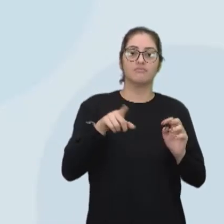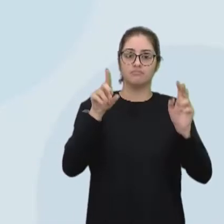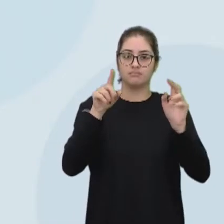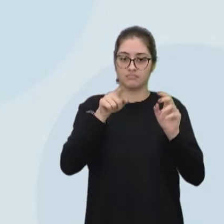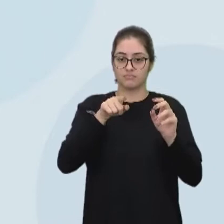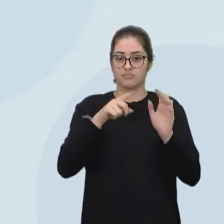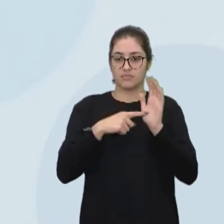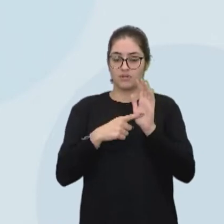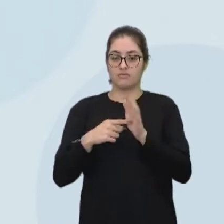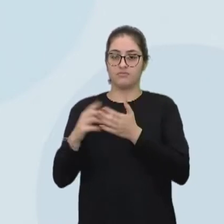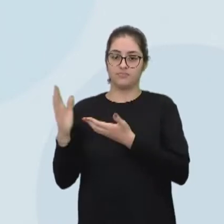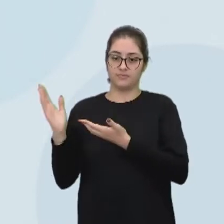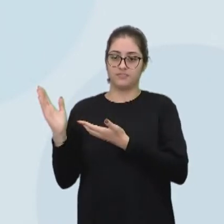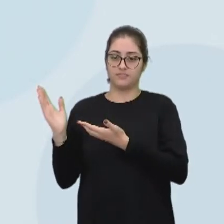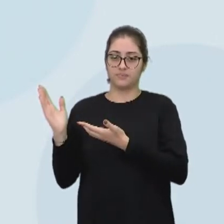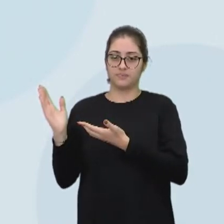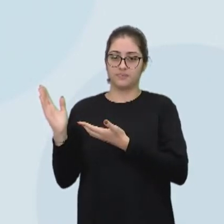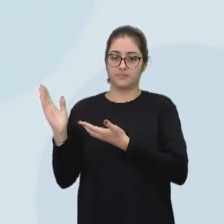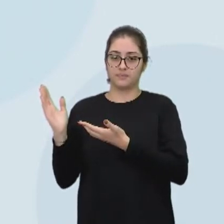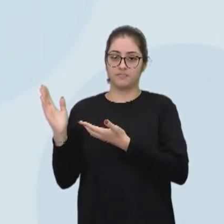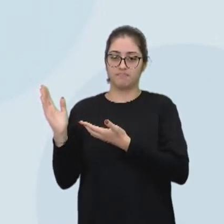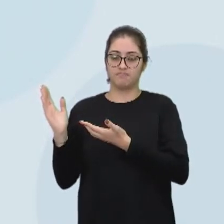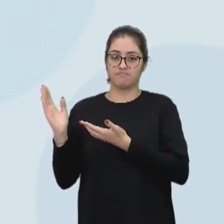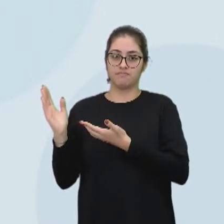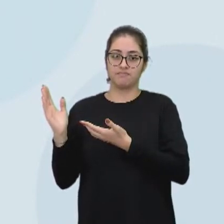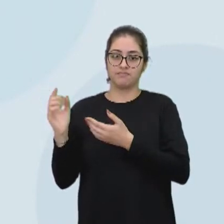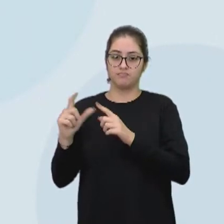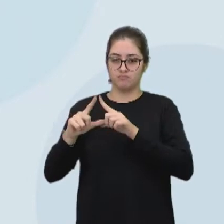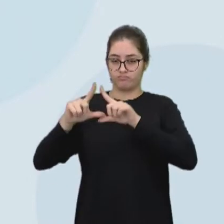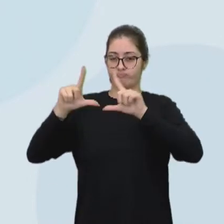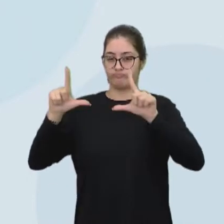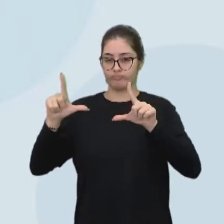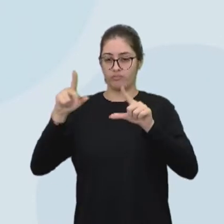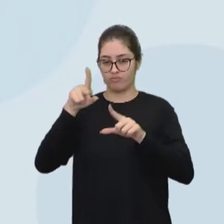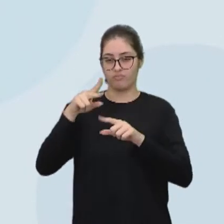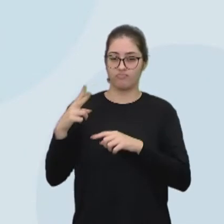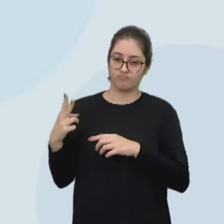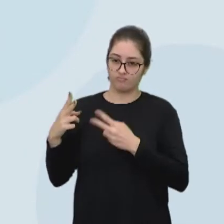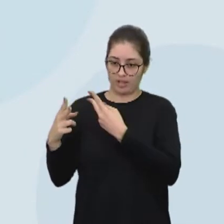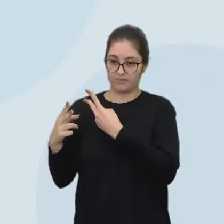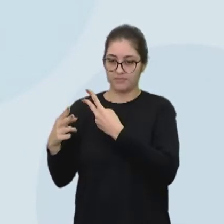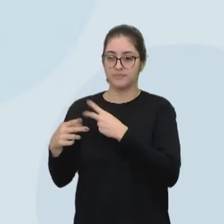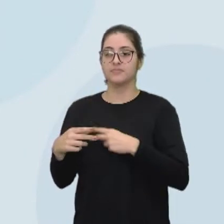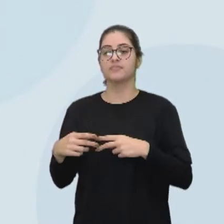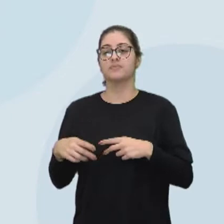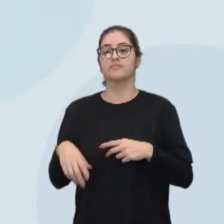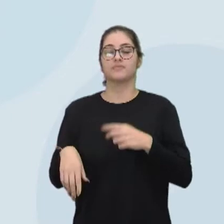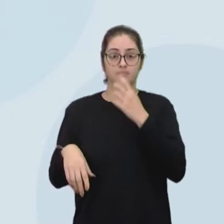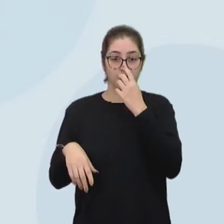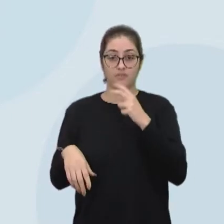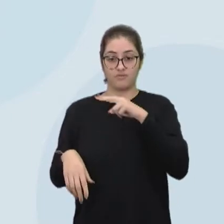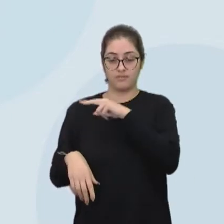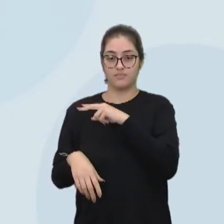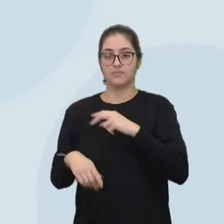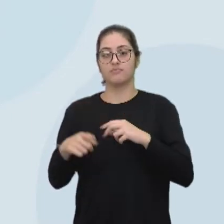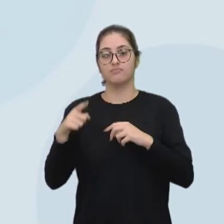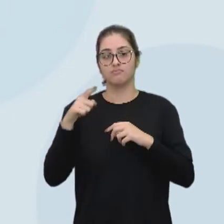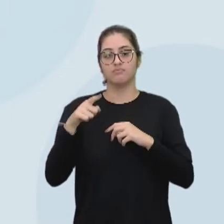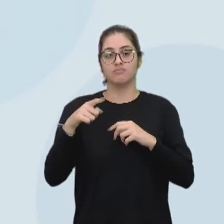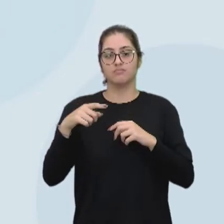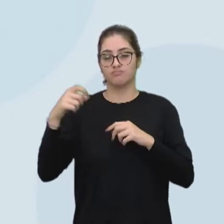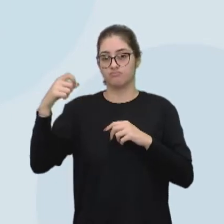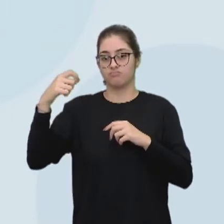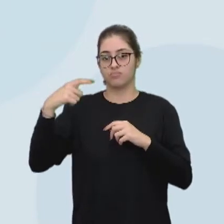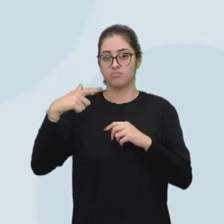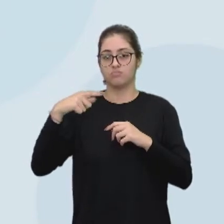vossoroca, né, como eu já mostrei numa imagem, mas aí uma imagem ampliada aí para vocês verem de uma degradação do solo por uma atividade agrícola. Então